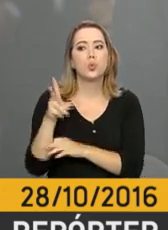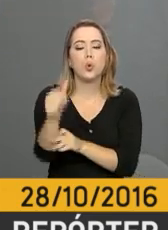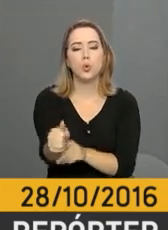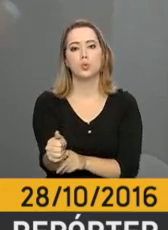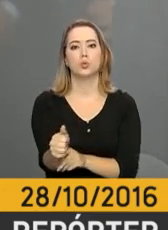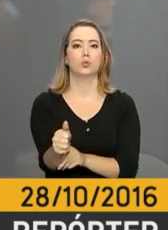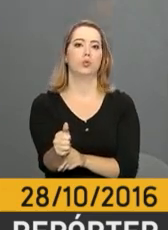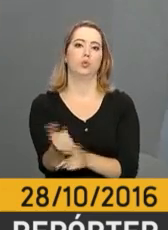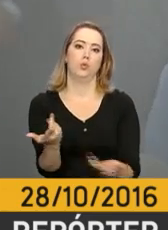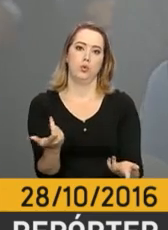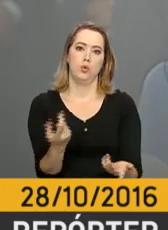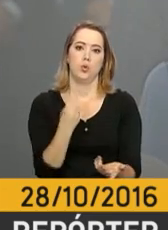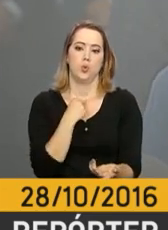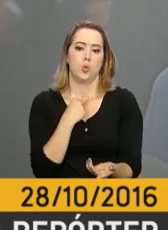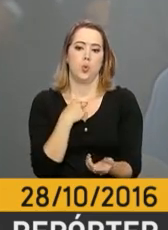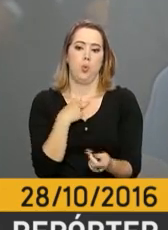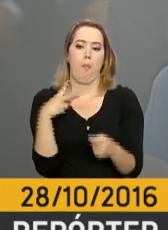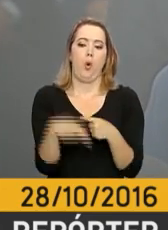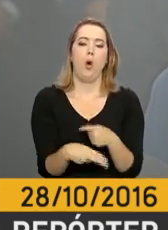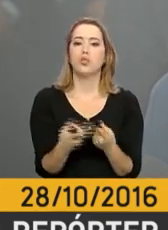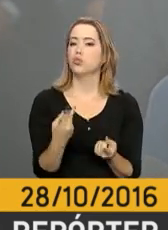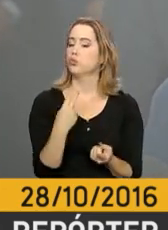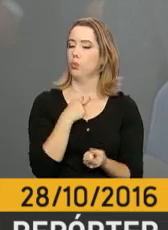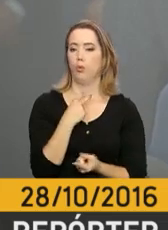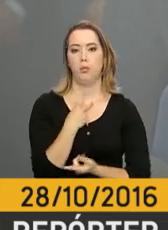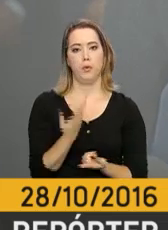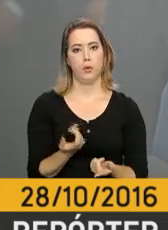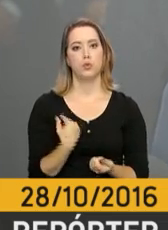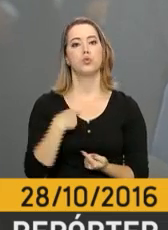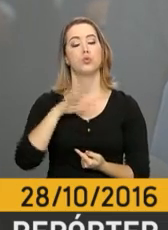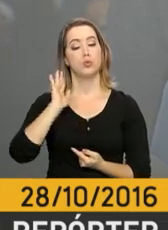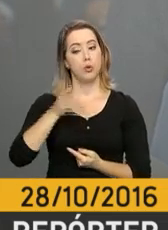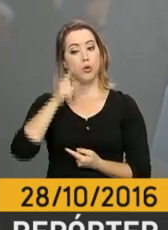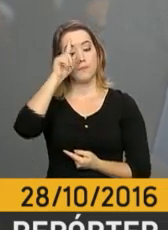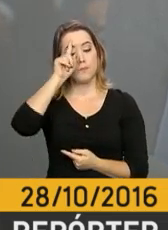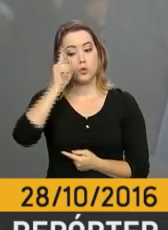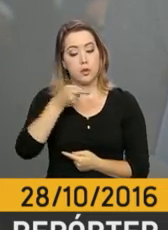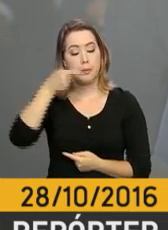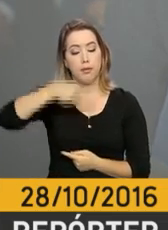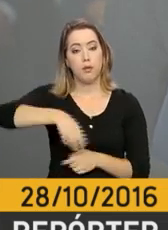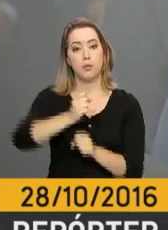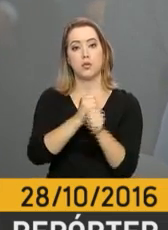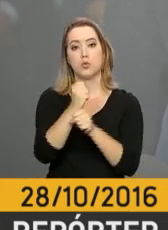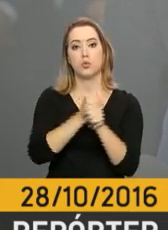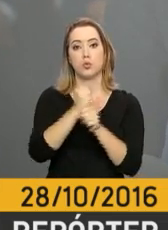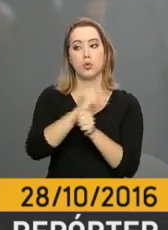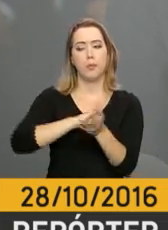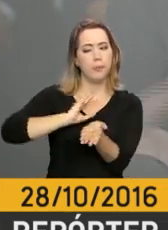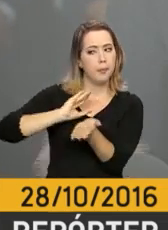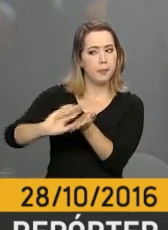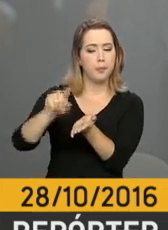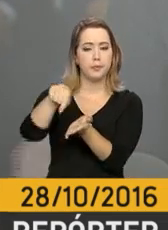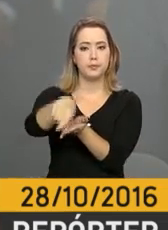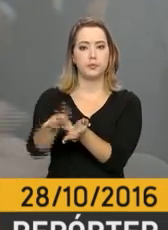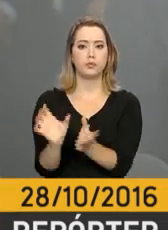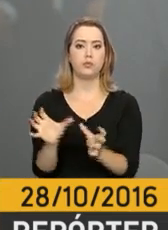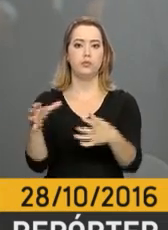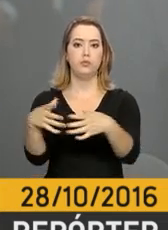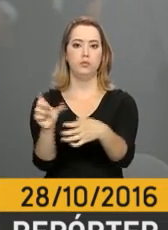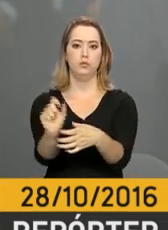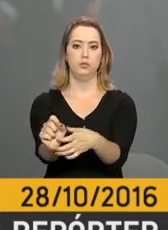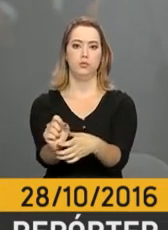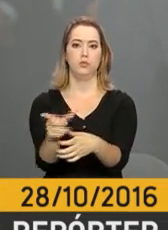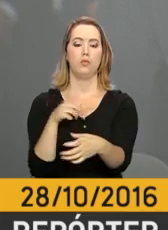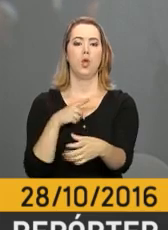seja, não podem ser contingenciadas. E nós deliberamos, já para este ano, a aplicação na área